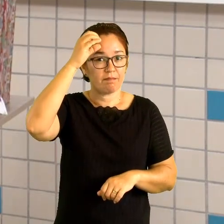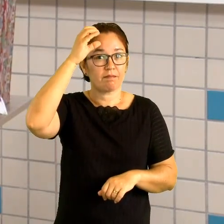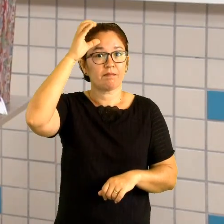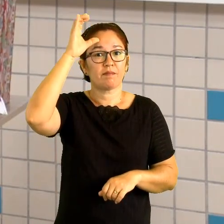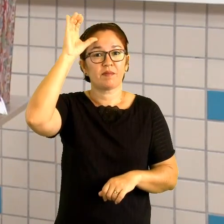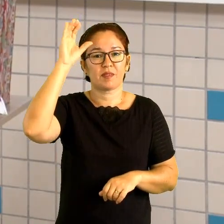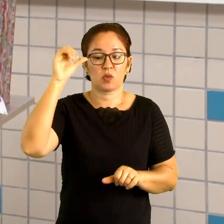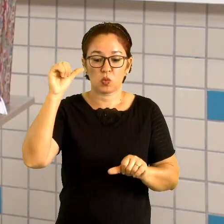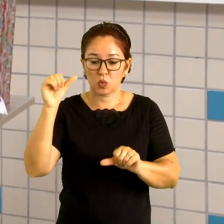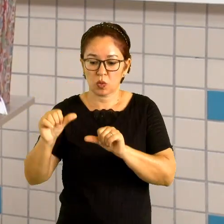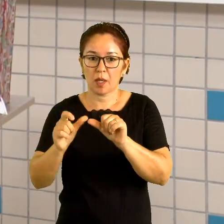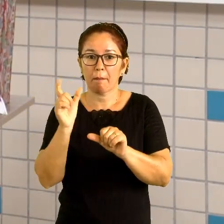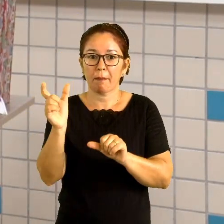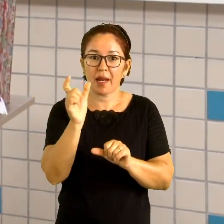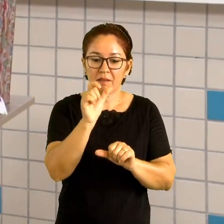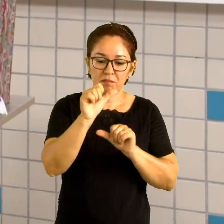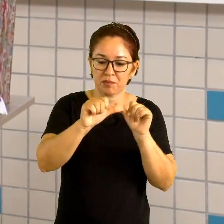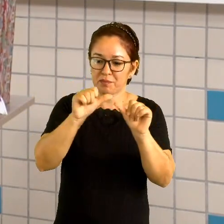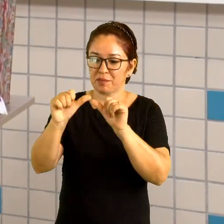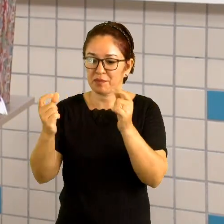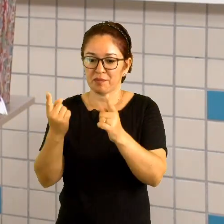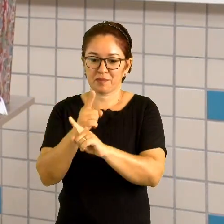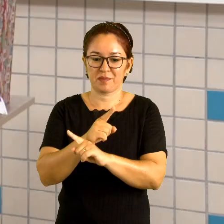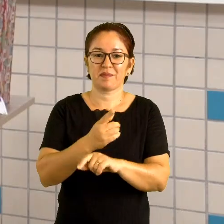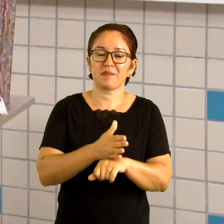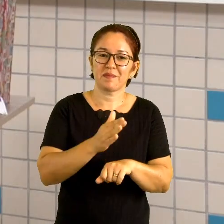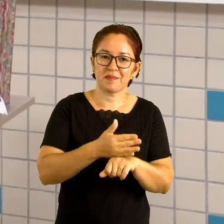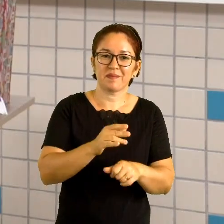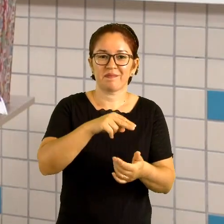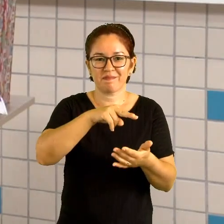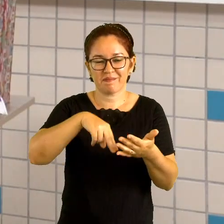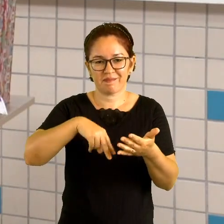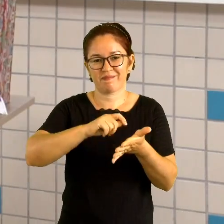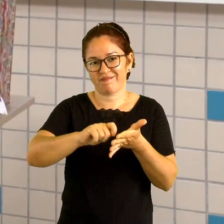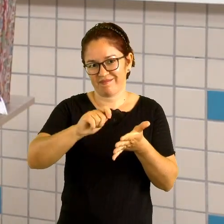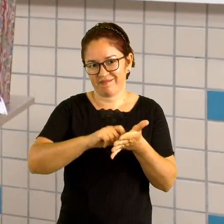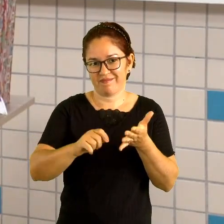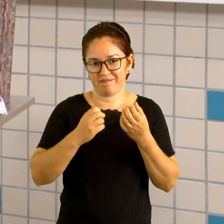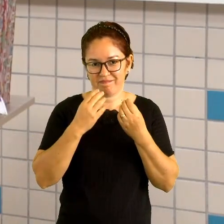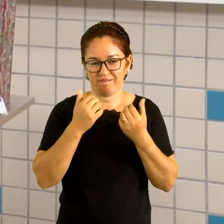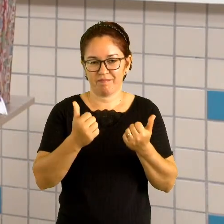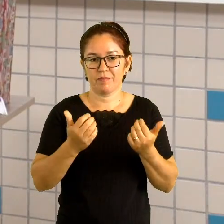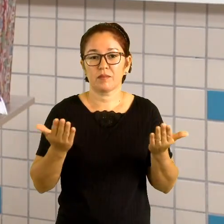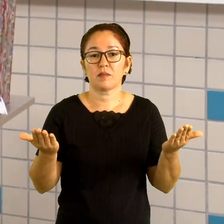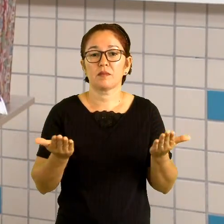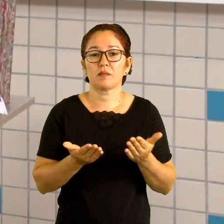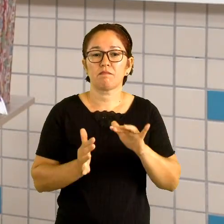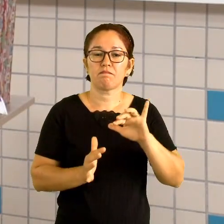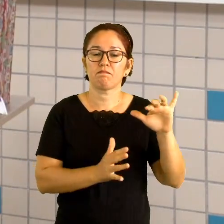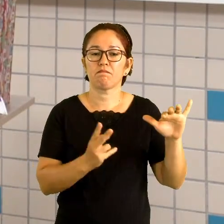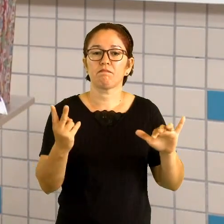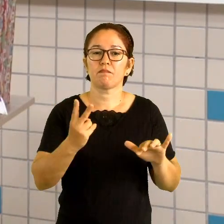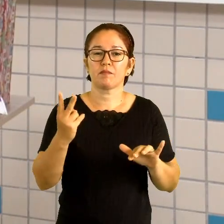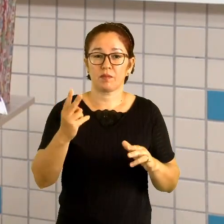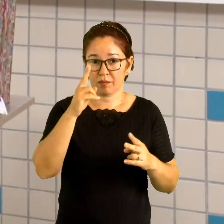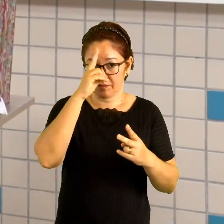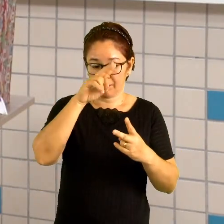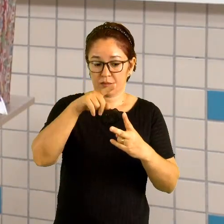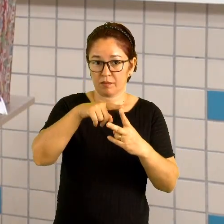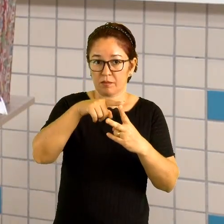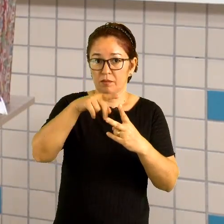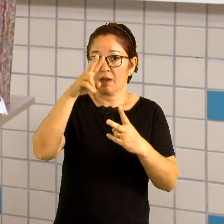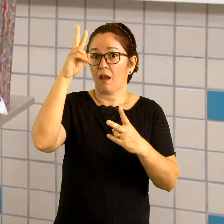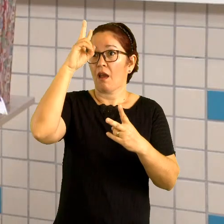todo o processo de leitura e de escrita, certo? Agora, nós vamos para a segunda parte. Eu falei para vocês que nós